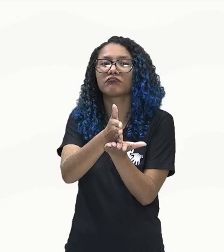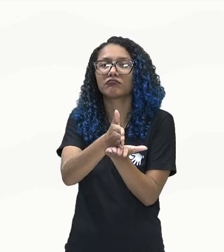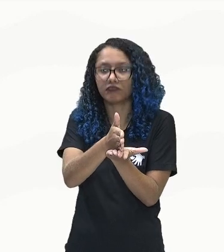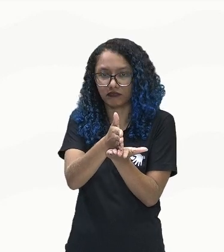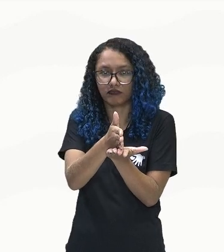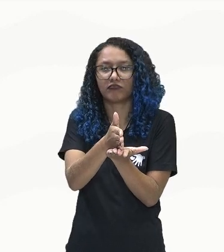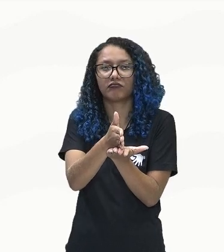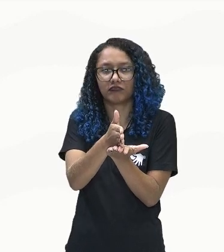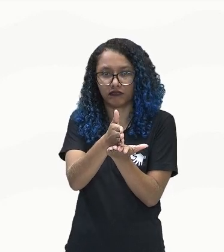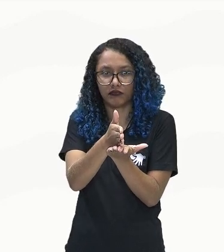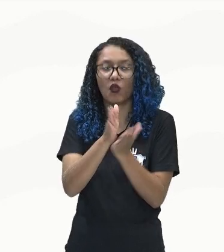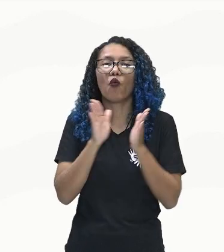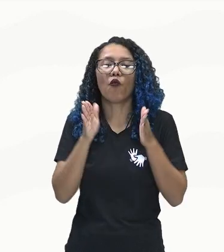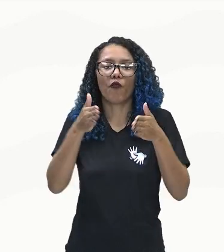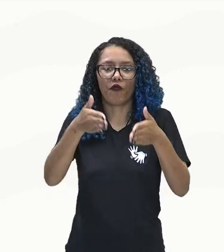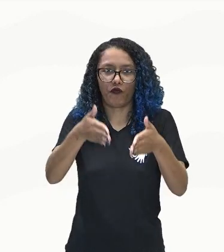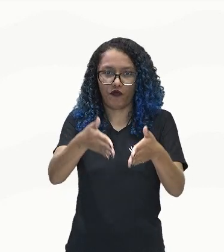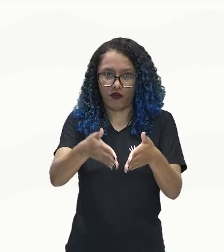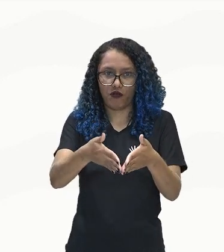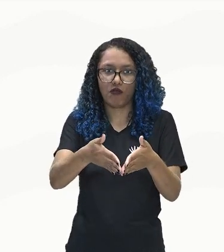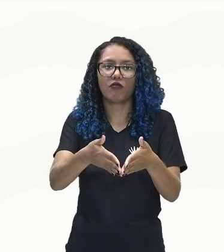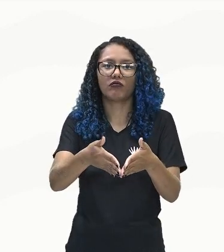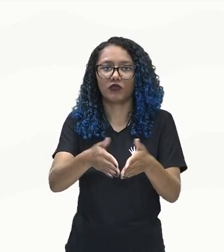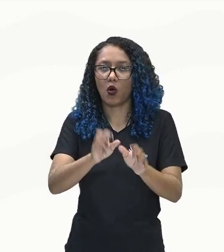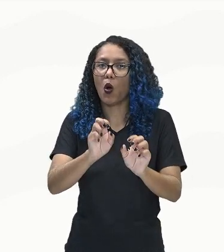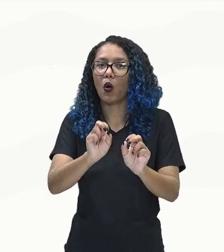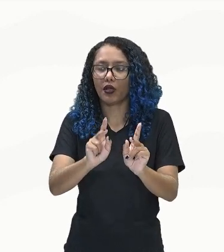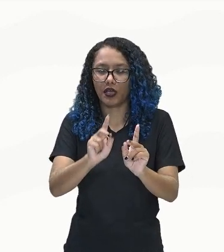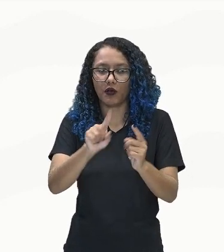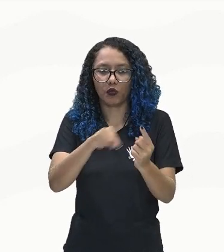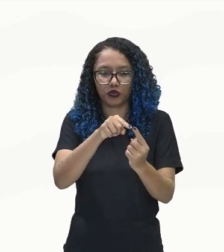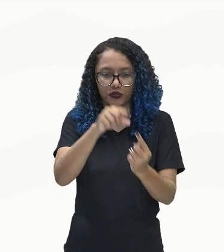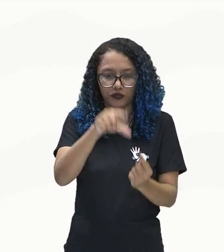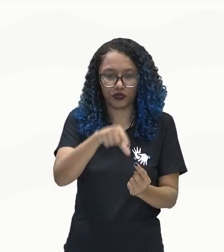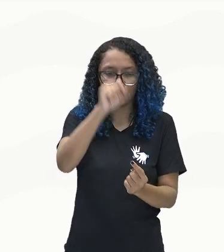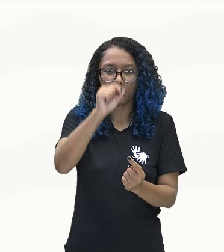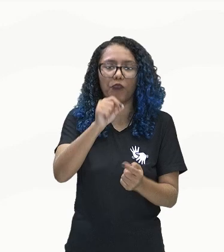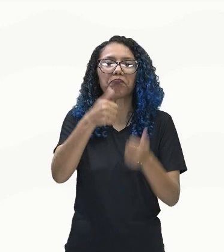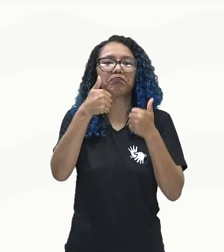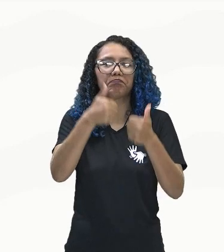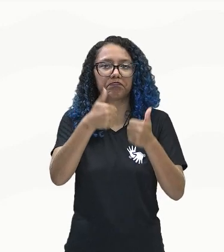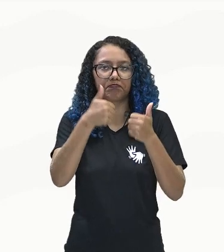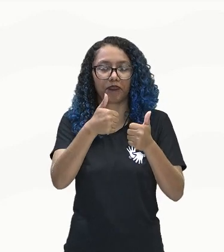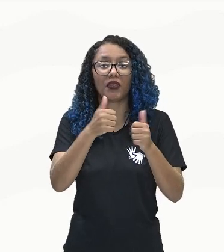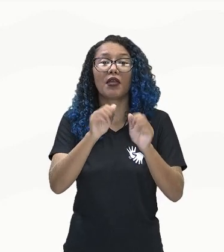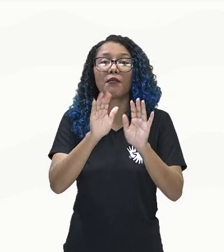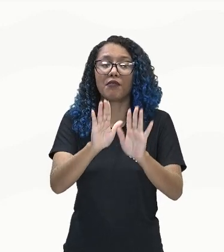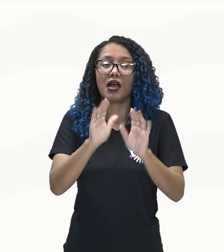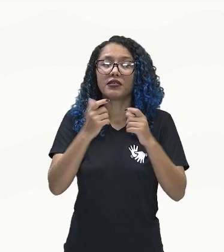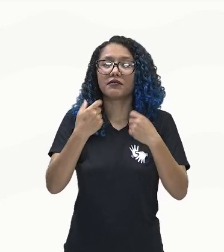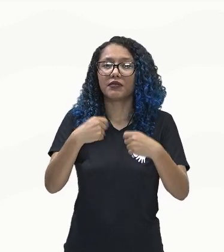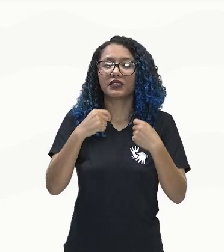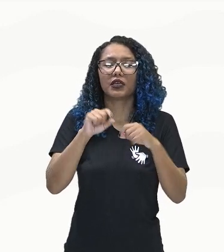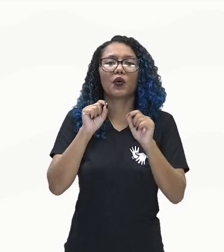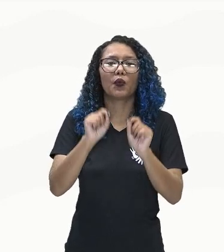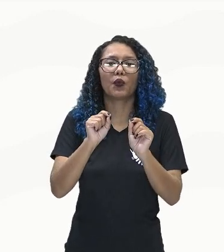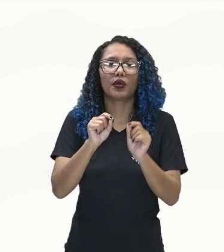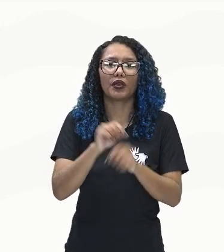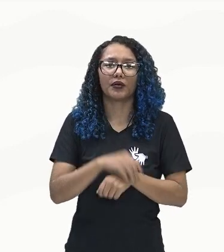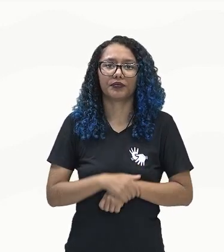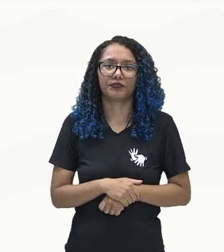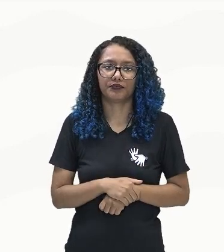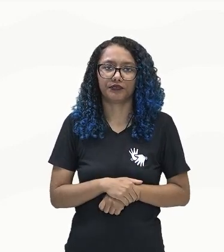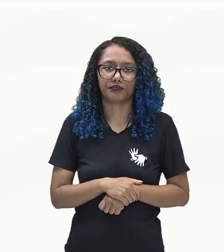você tem um propósito de vida, estabelecer um propósito de vida, você com certeza tem ali uma